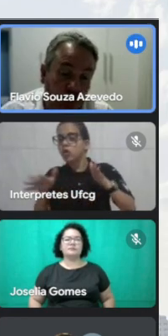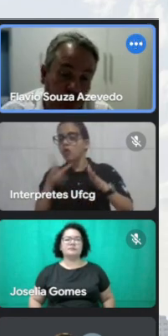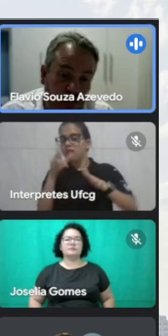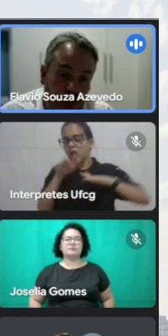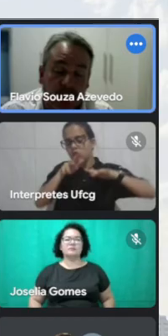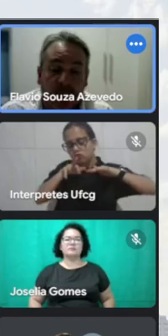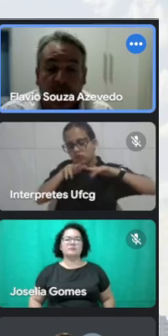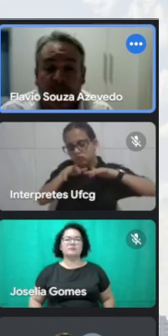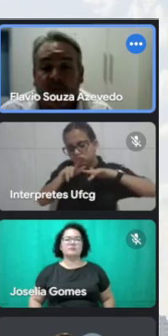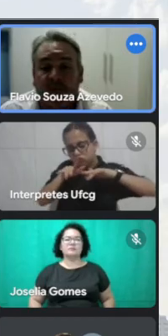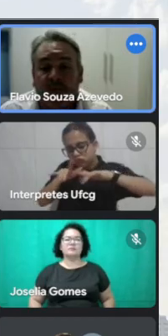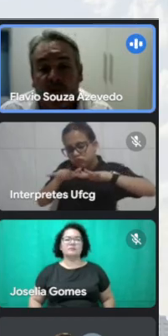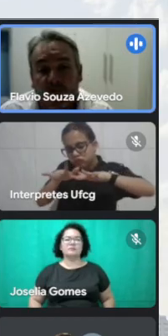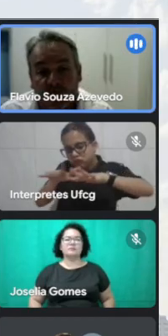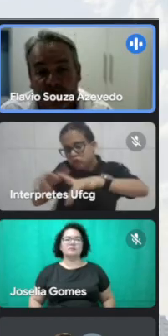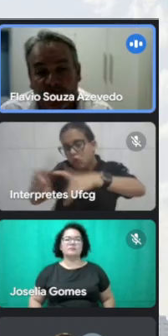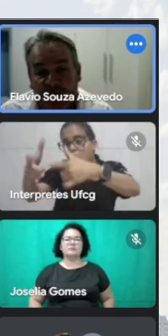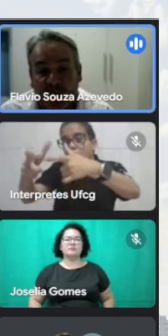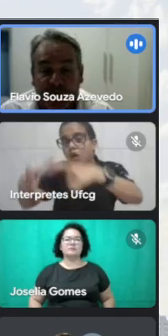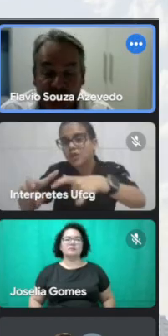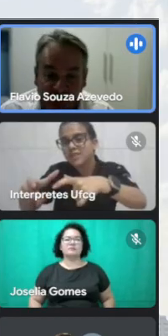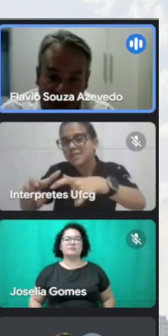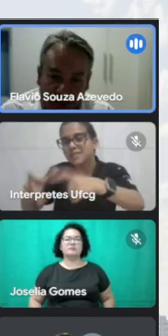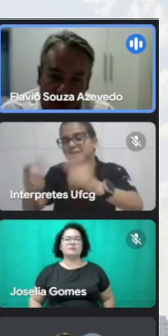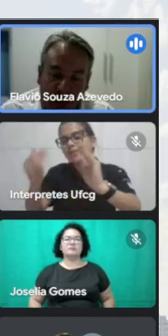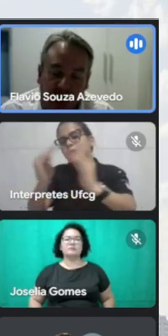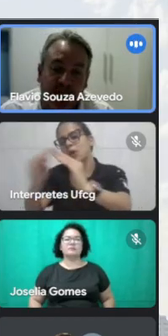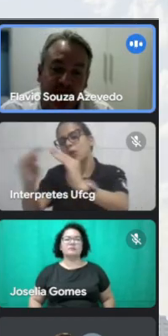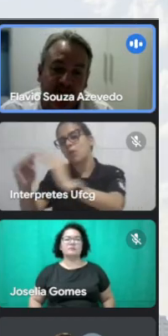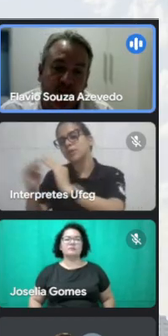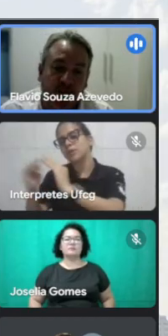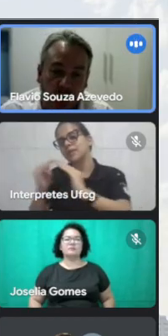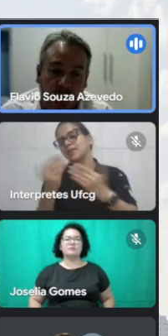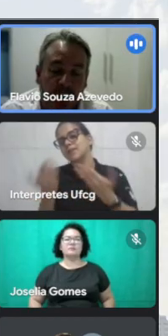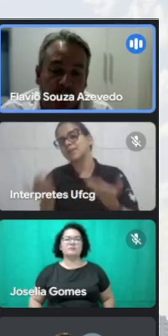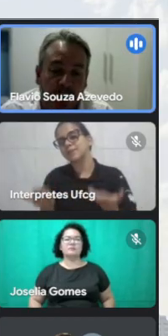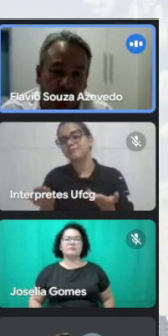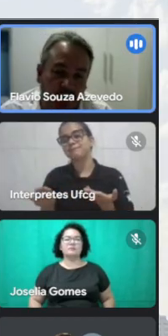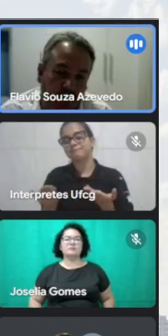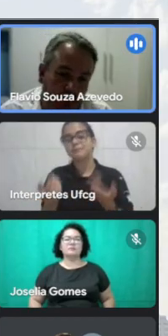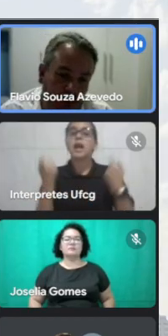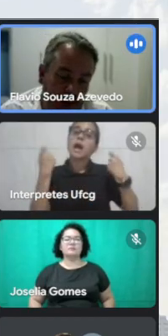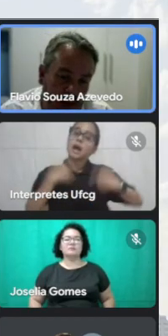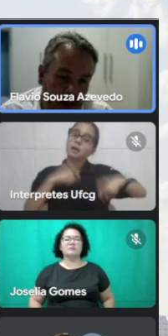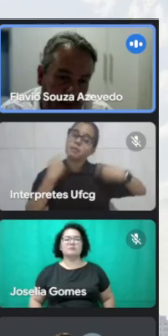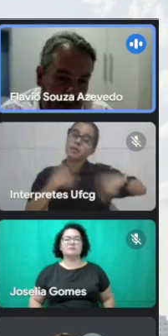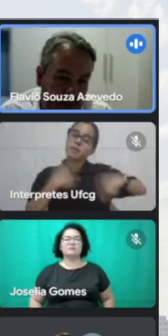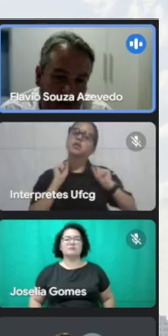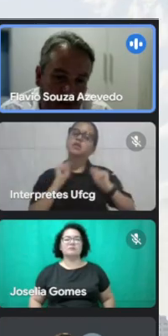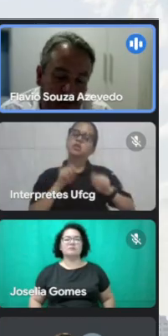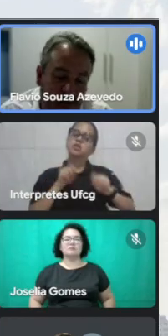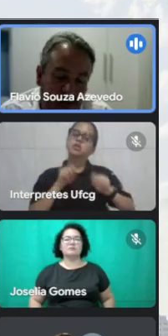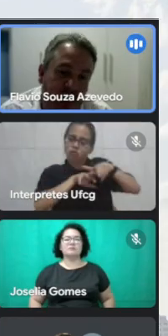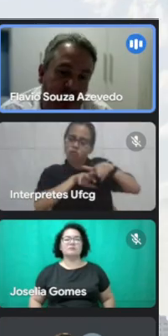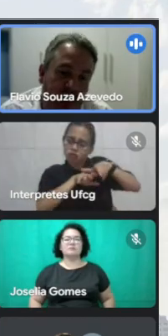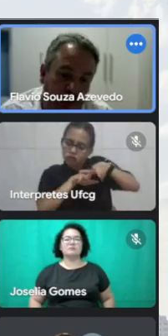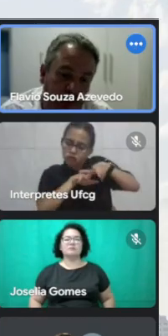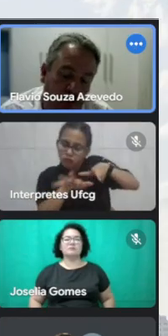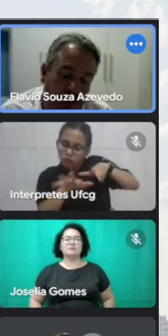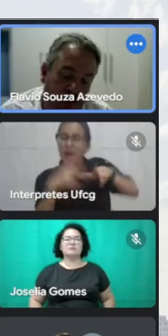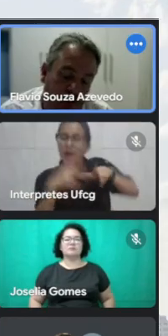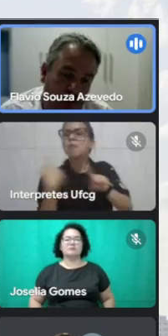Favela da Ciclovia. Então, eles tiveram, né, que fazer toda a parte de esgotamento sanitário, porque não adiantava você